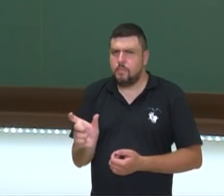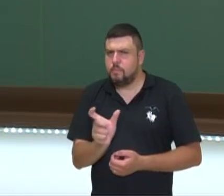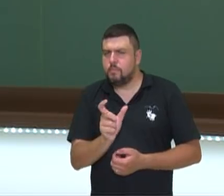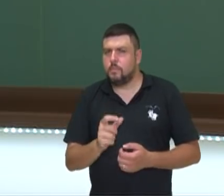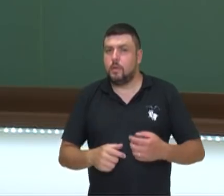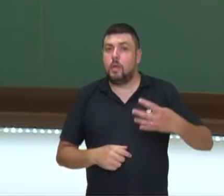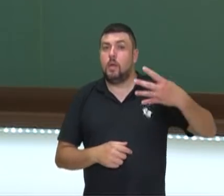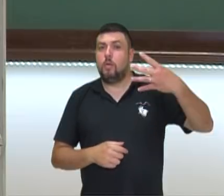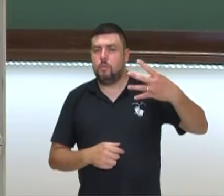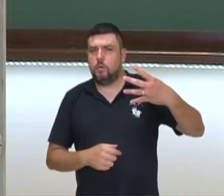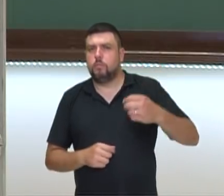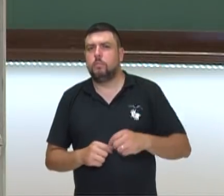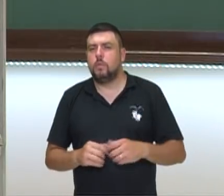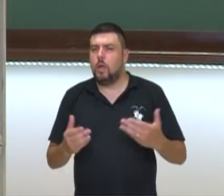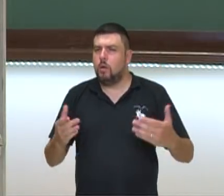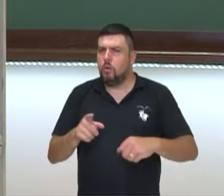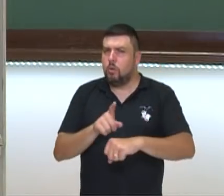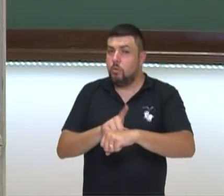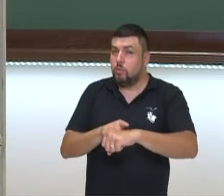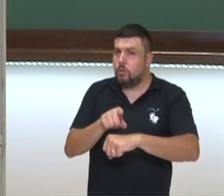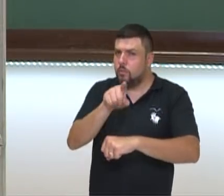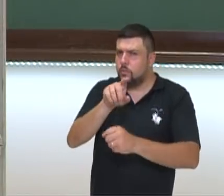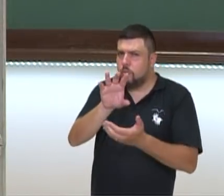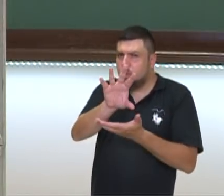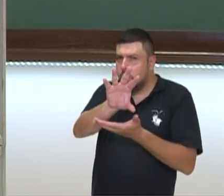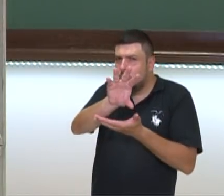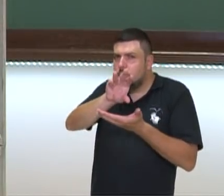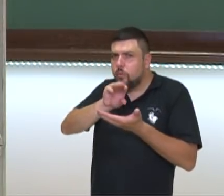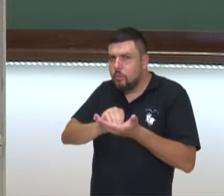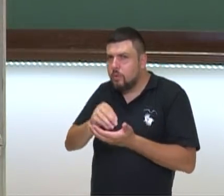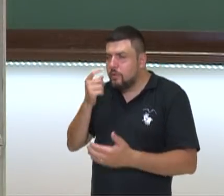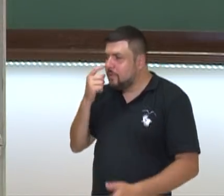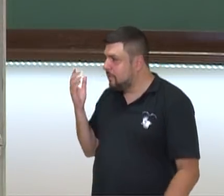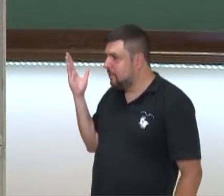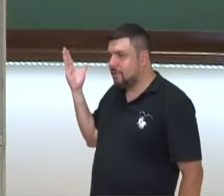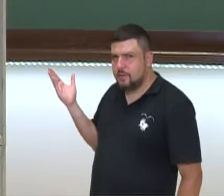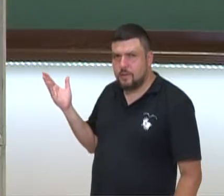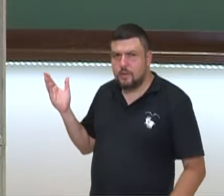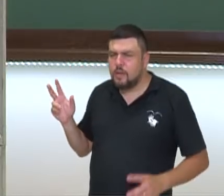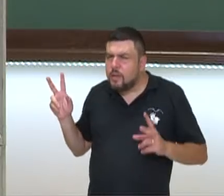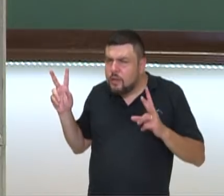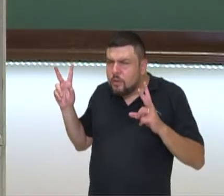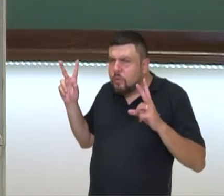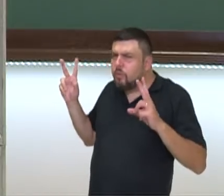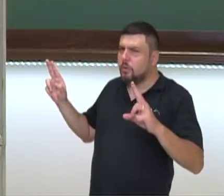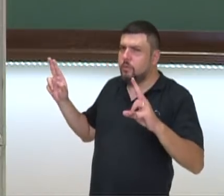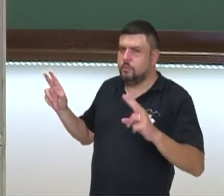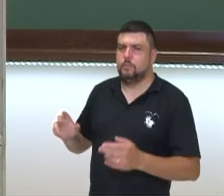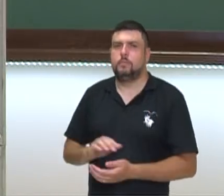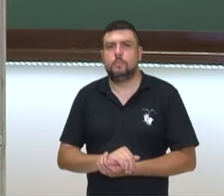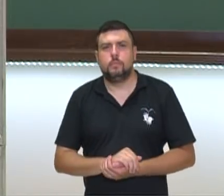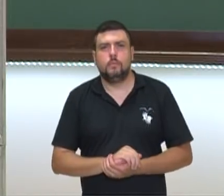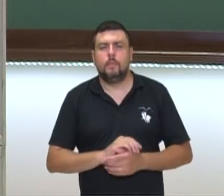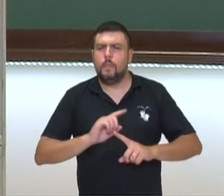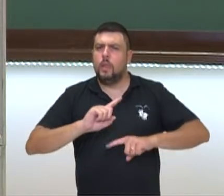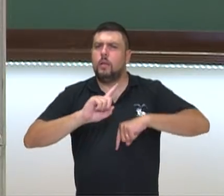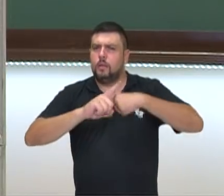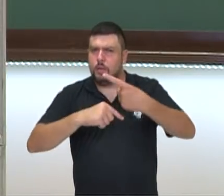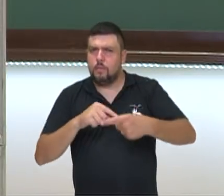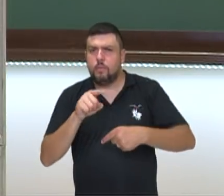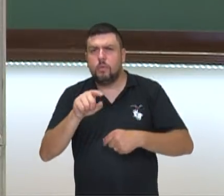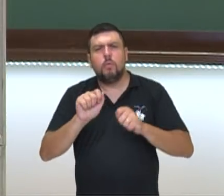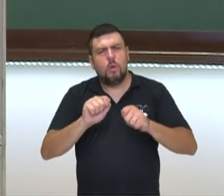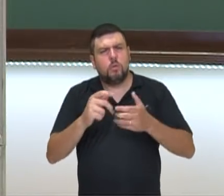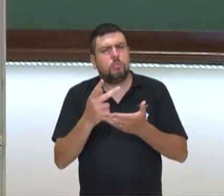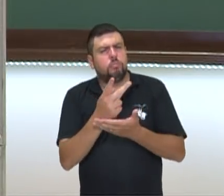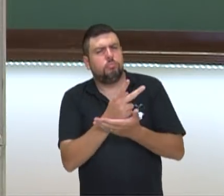1. Eu vou dar um tempinho para vocês copiarem isso aqui no caderno, igualzinho que está ali, tá? Depois, se quiser, vocês podem até fazer